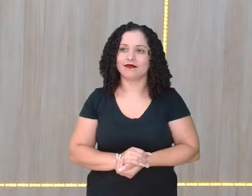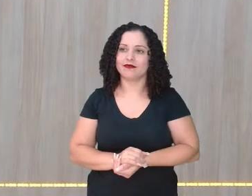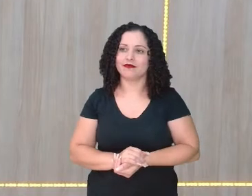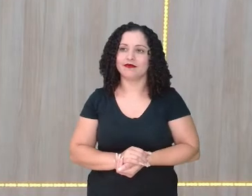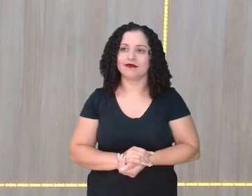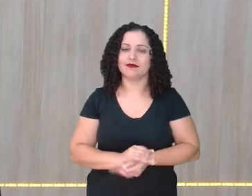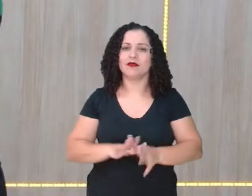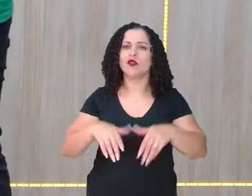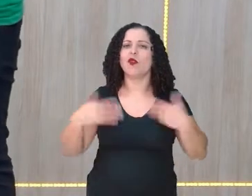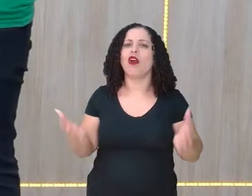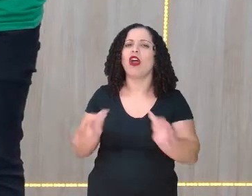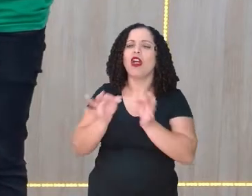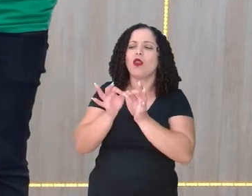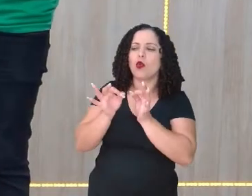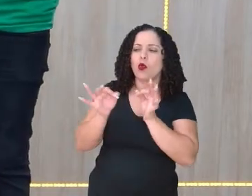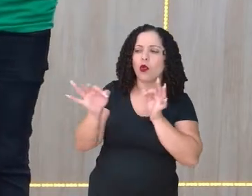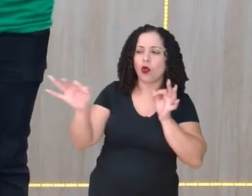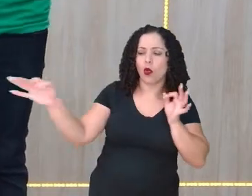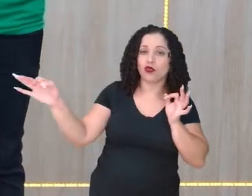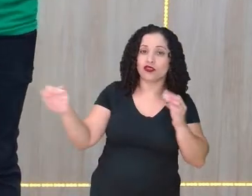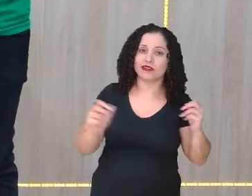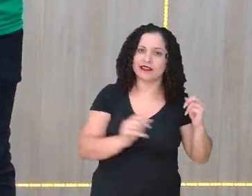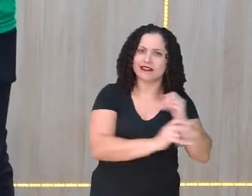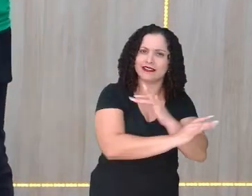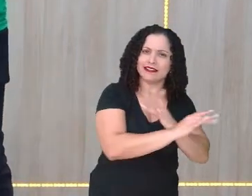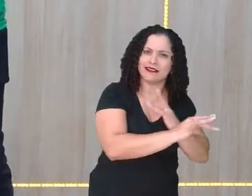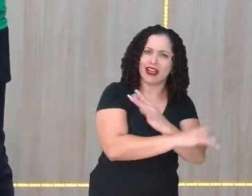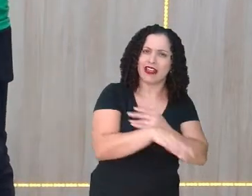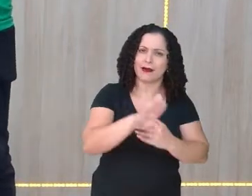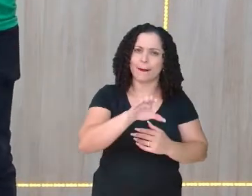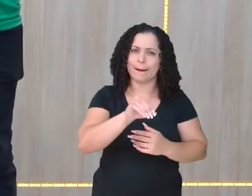York? Qual a distância de Boston para Nova York?